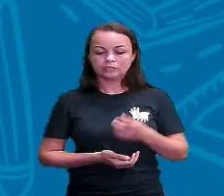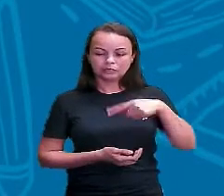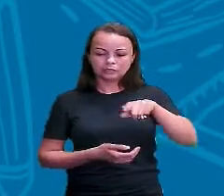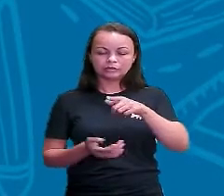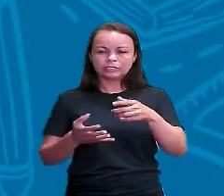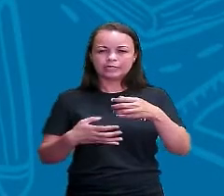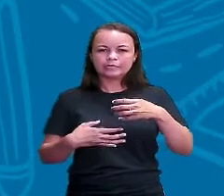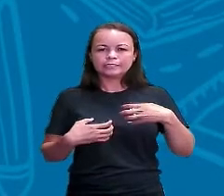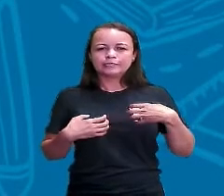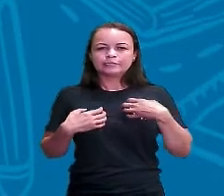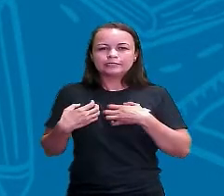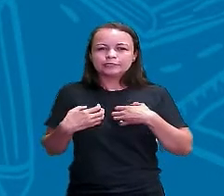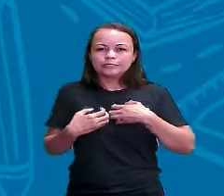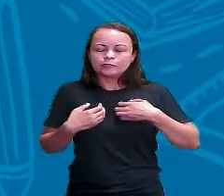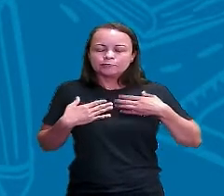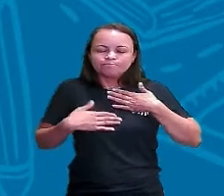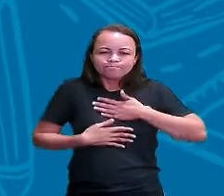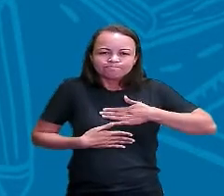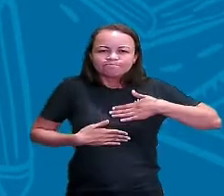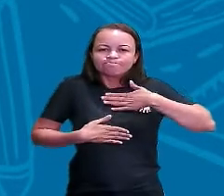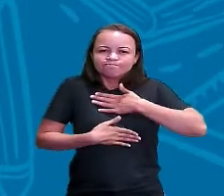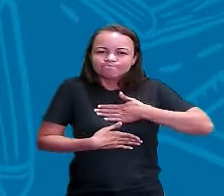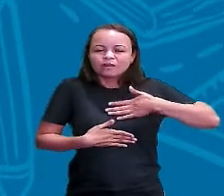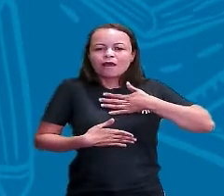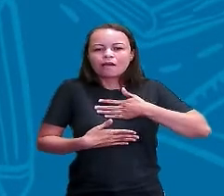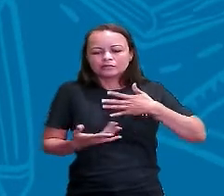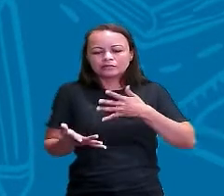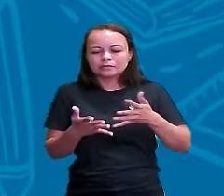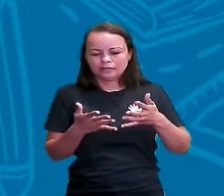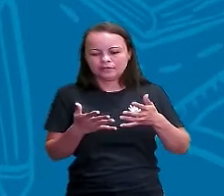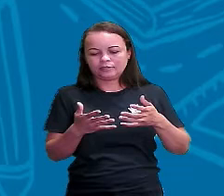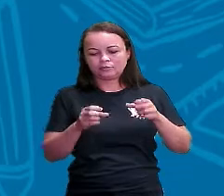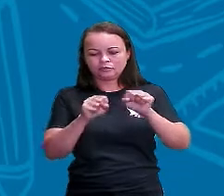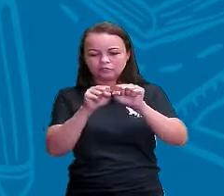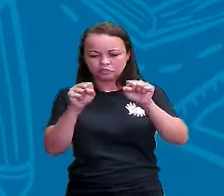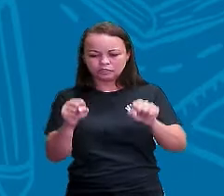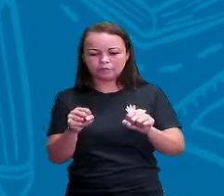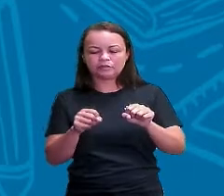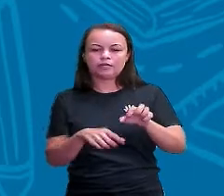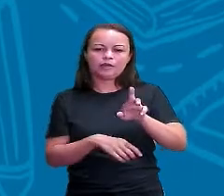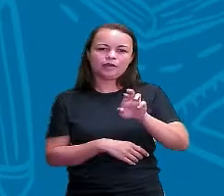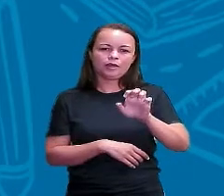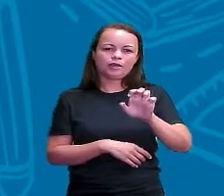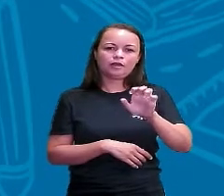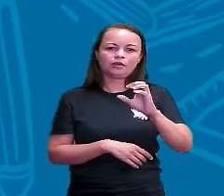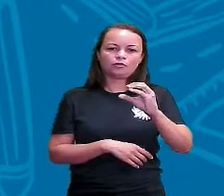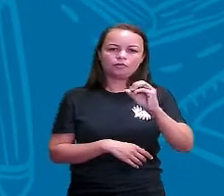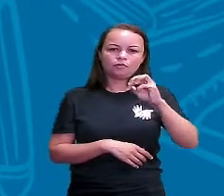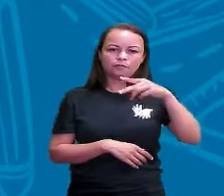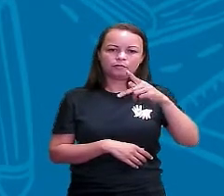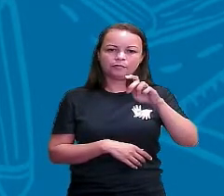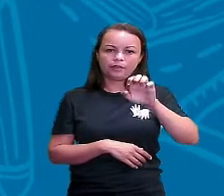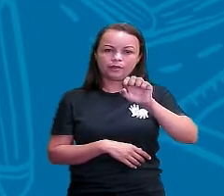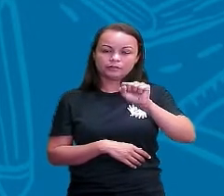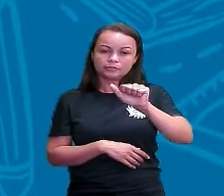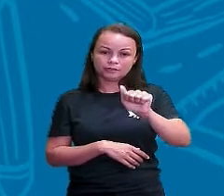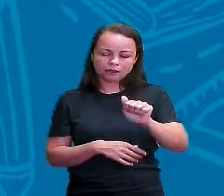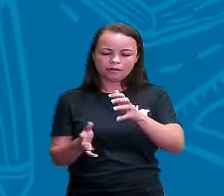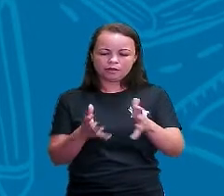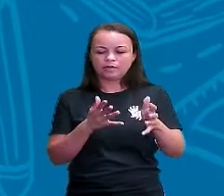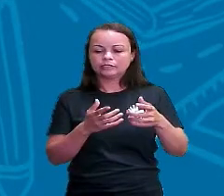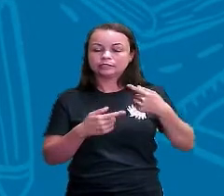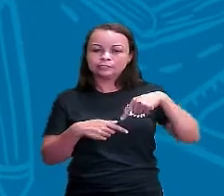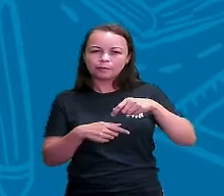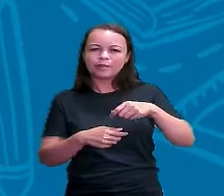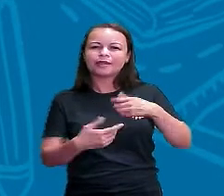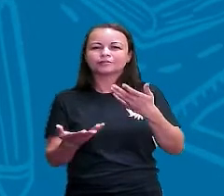com a sensação de prazer, o sistema de recompensa, que já eu vou aprofundar um pouquinho mais sobre isso, tá? Tem a ver também, associado ao